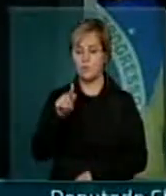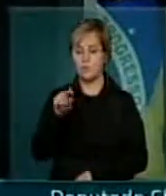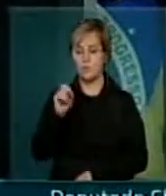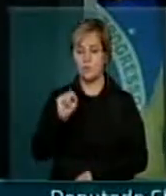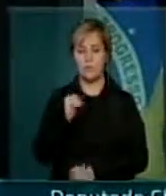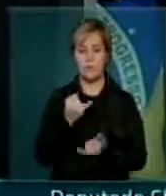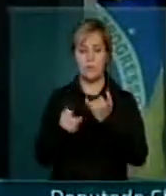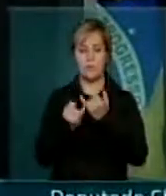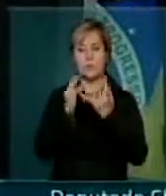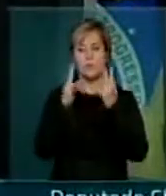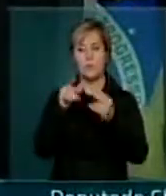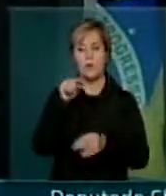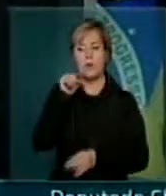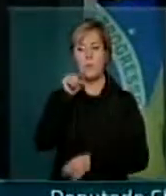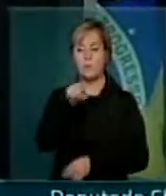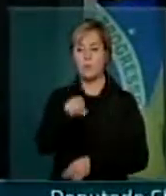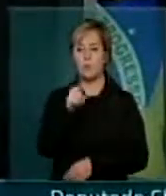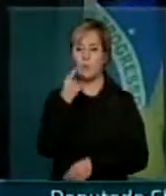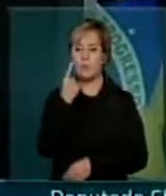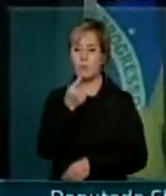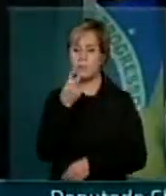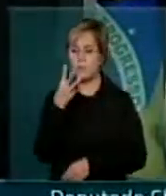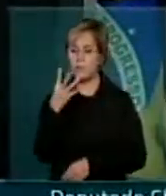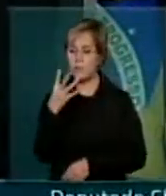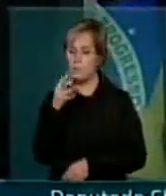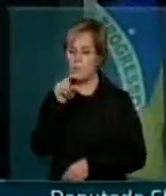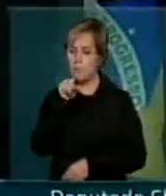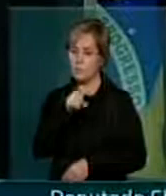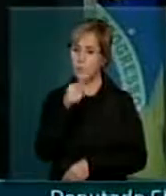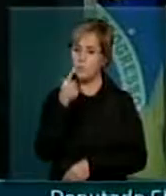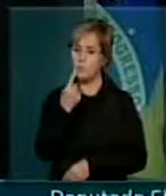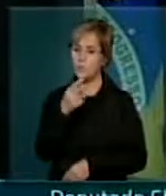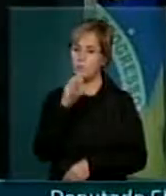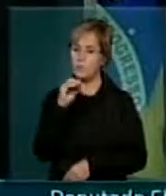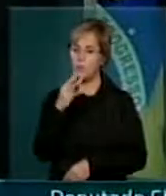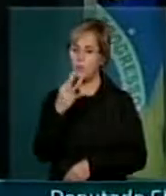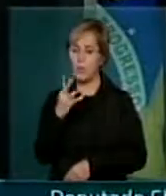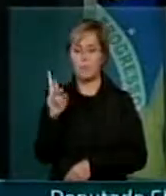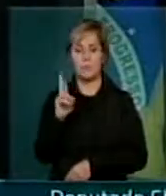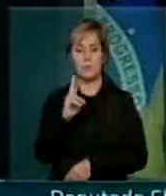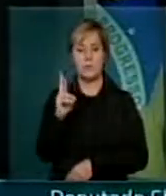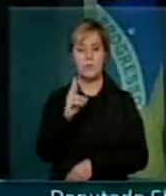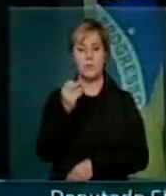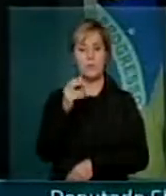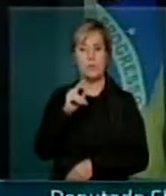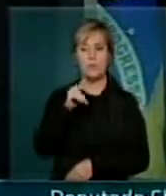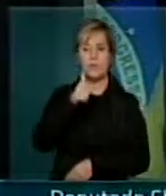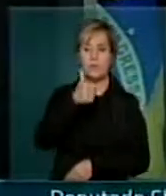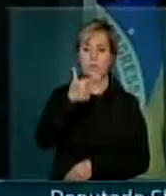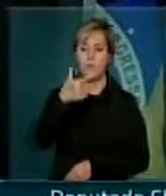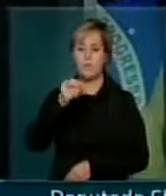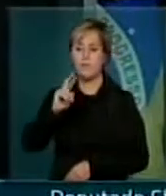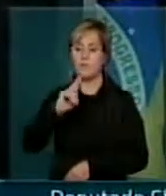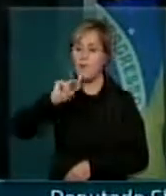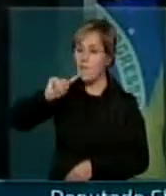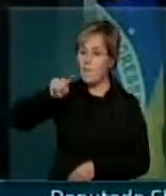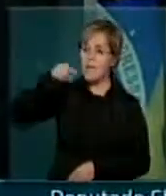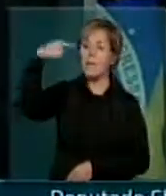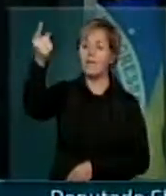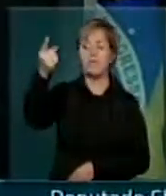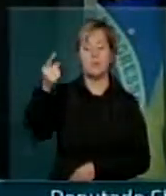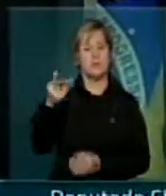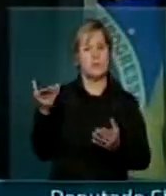R$ 1.104 de hoje, ou seja, R$ 120 a mais. Quer dizer